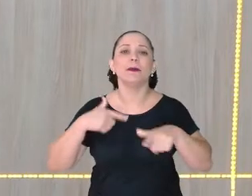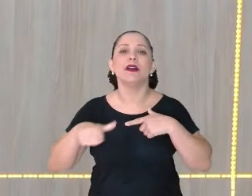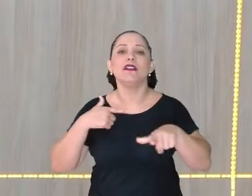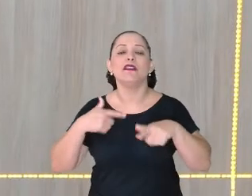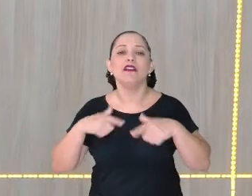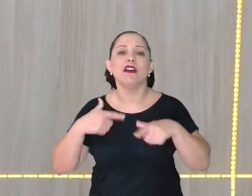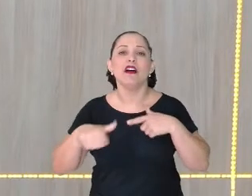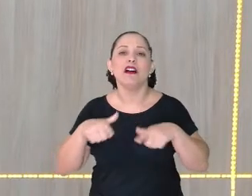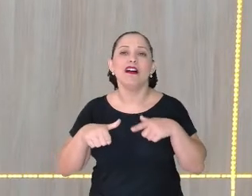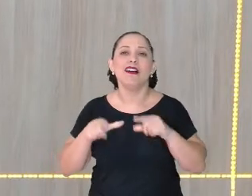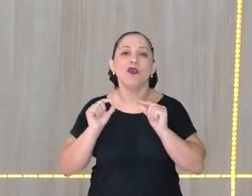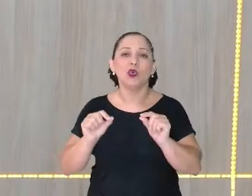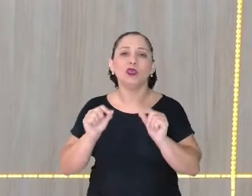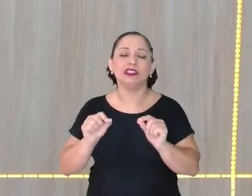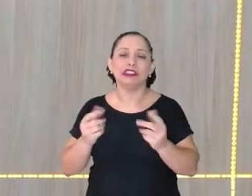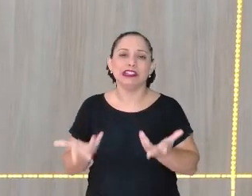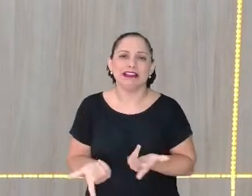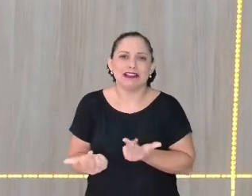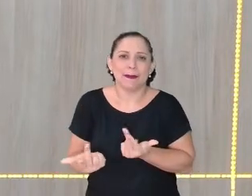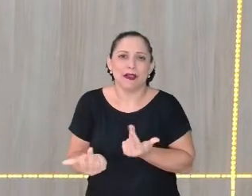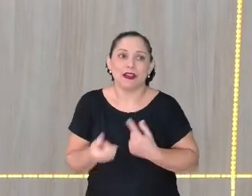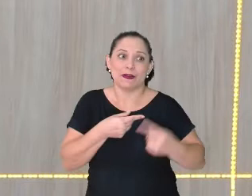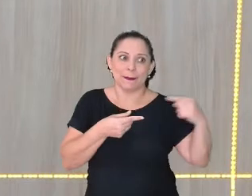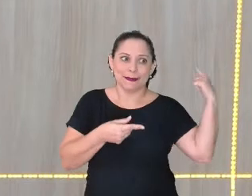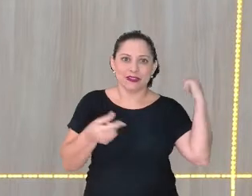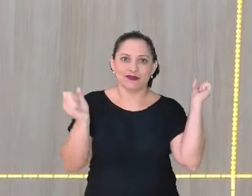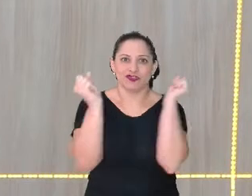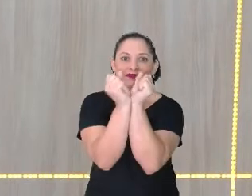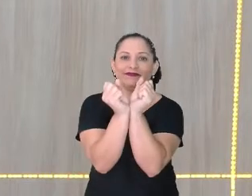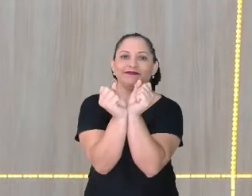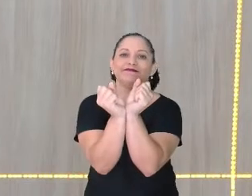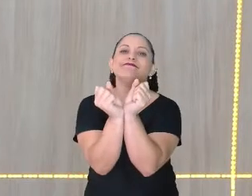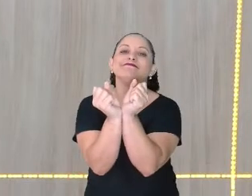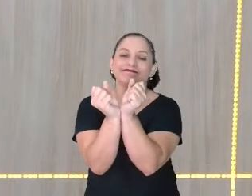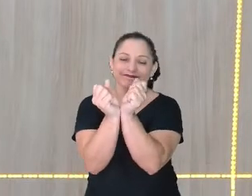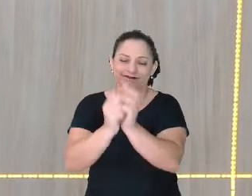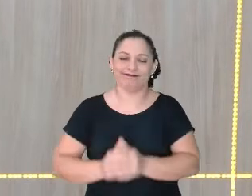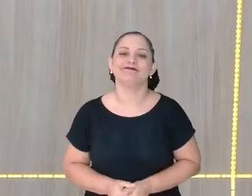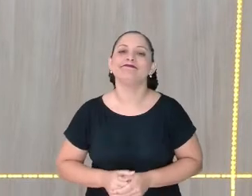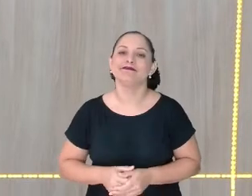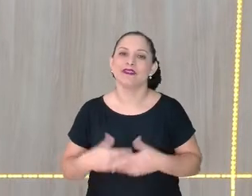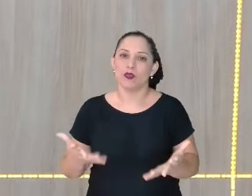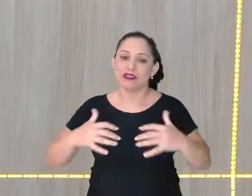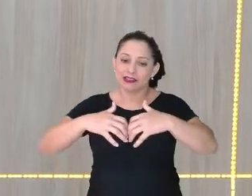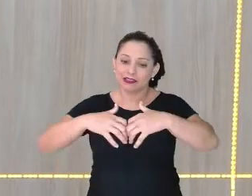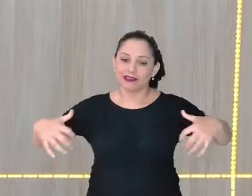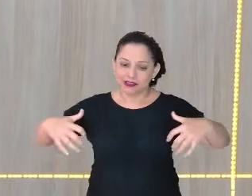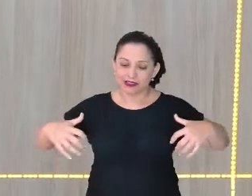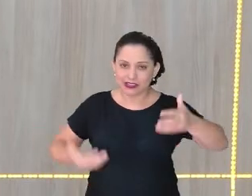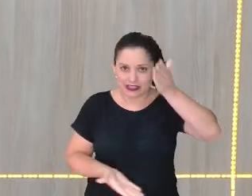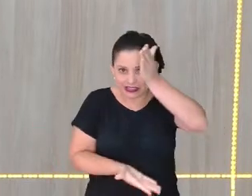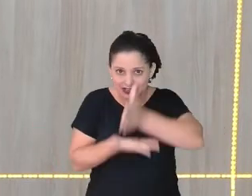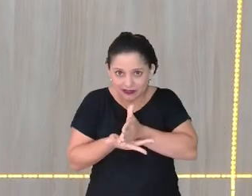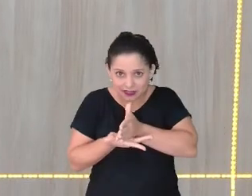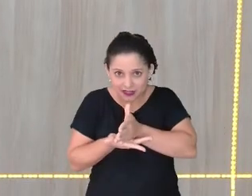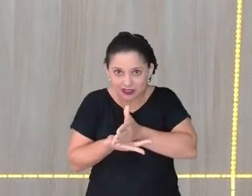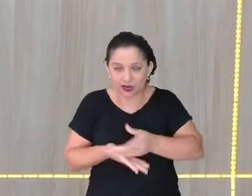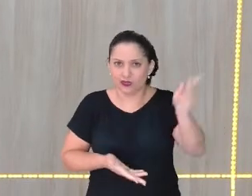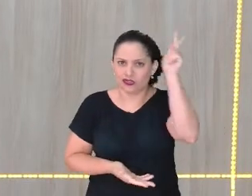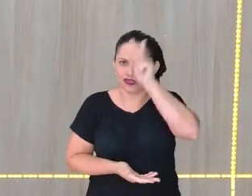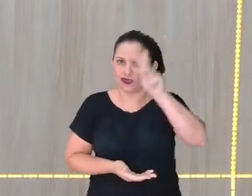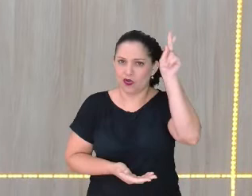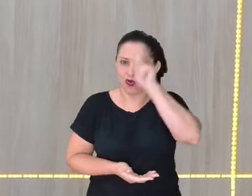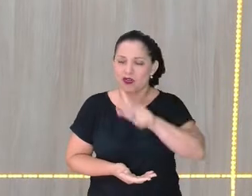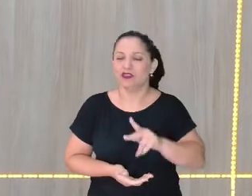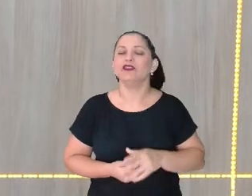no algo análogo, parecido com a escravidão. Então, nessa forma de divisão da história, diferente do plano